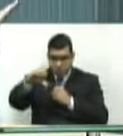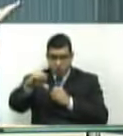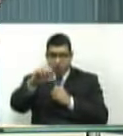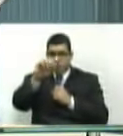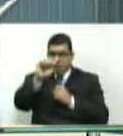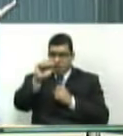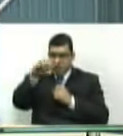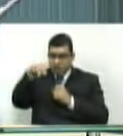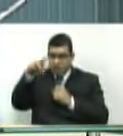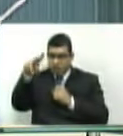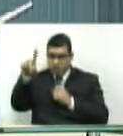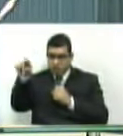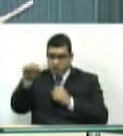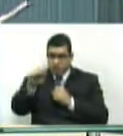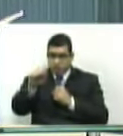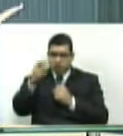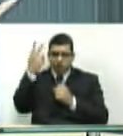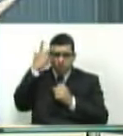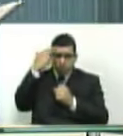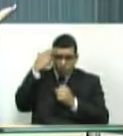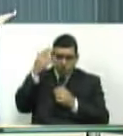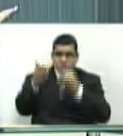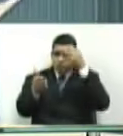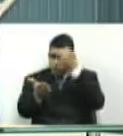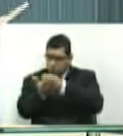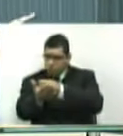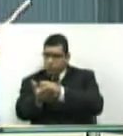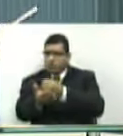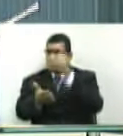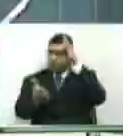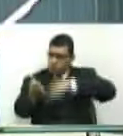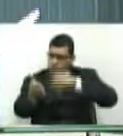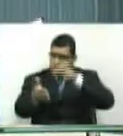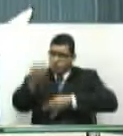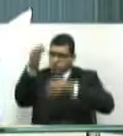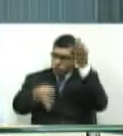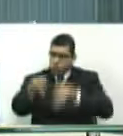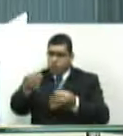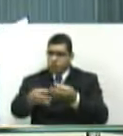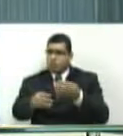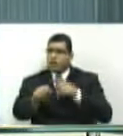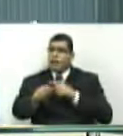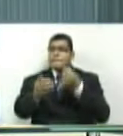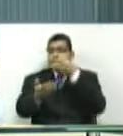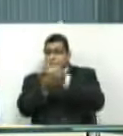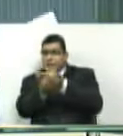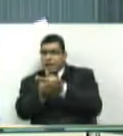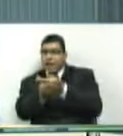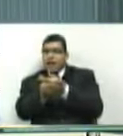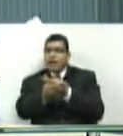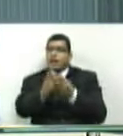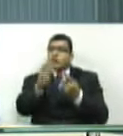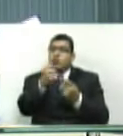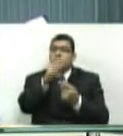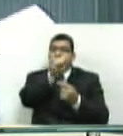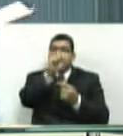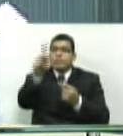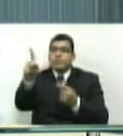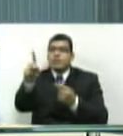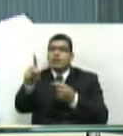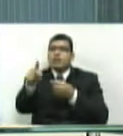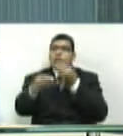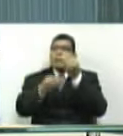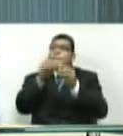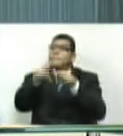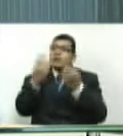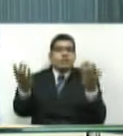Amazonprev foi formalmente notificada de que deveria recolher custas nos seus recursos e continuou não recolhendo, deputado